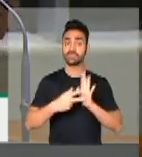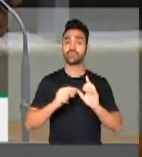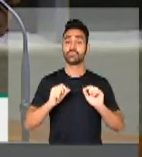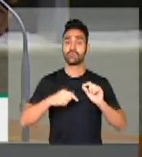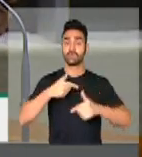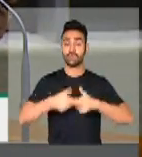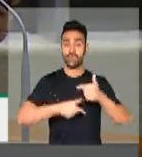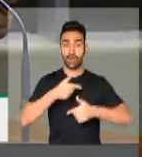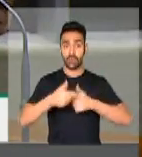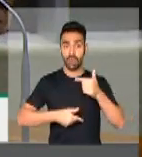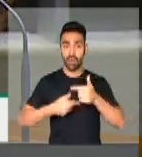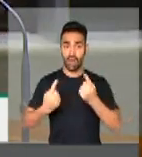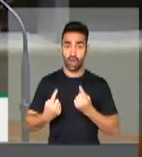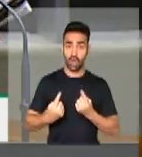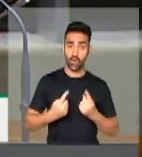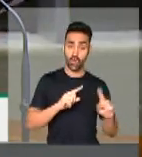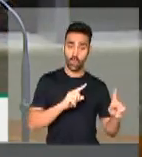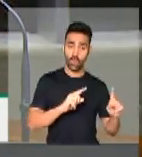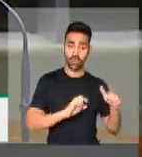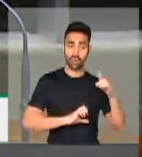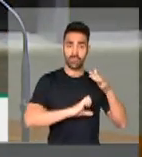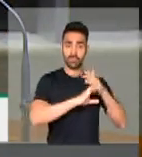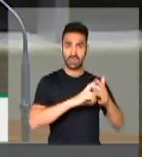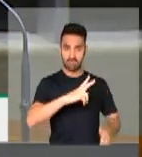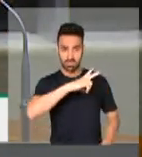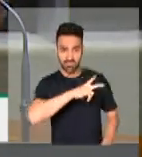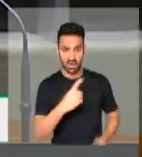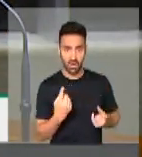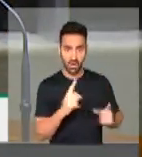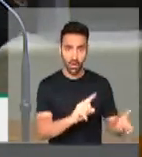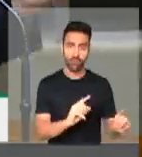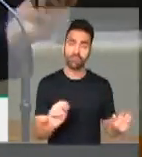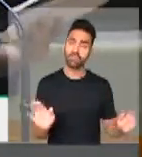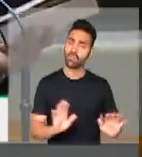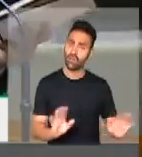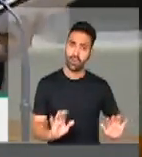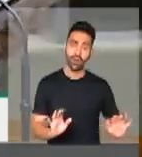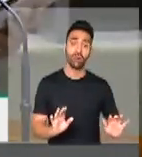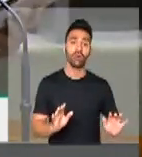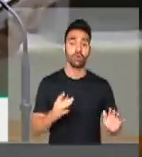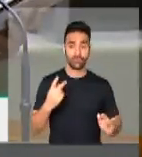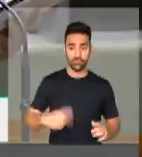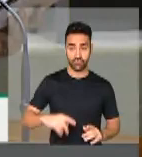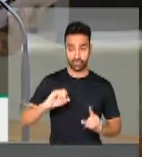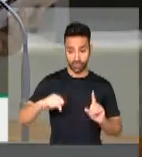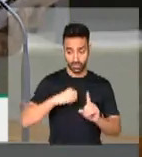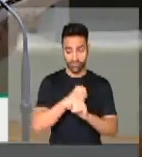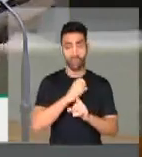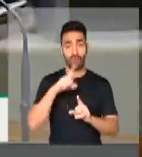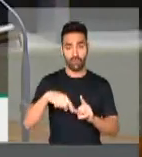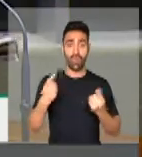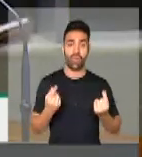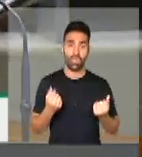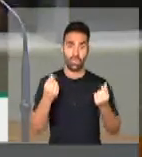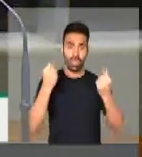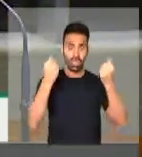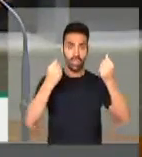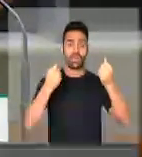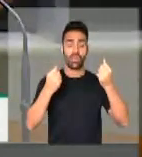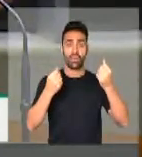trabalhar contra o interesse privado? Não. Nós vivemos numa sociedade capitalista. É um